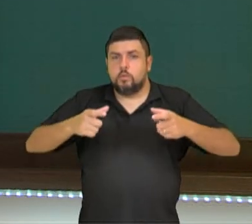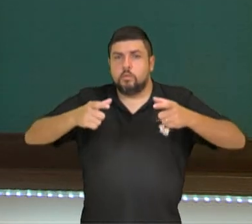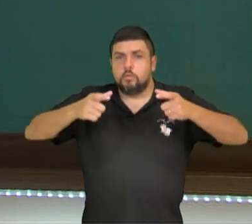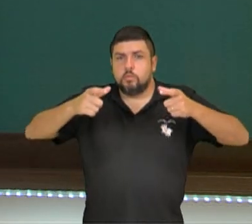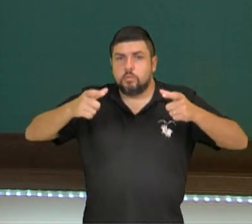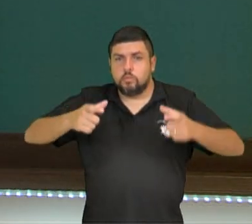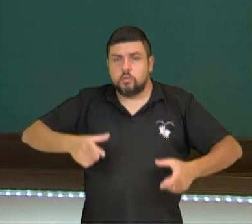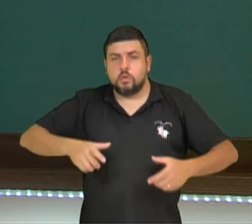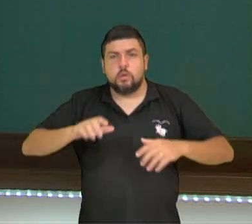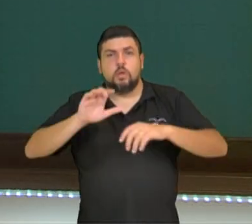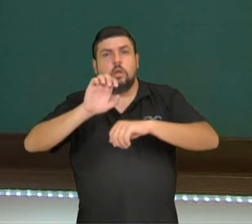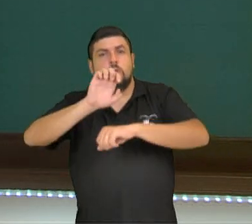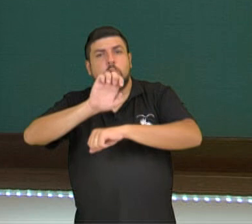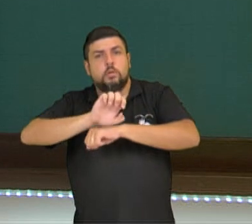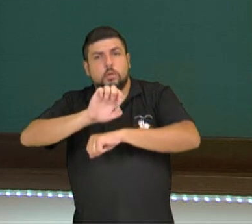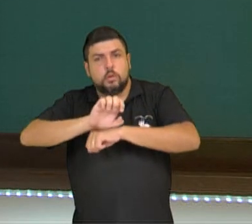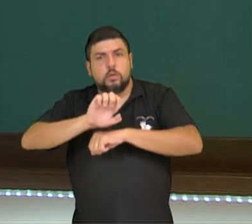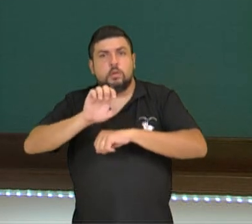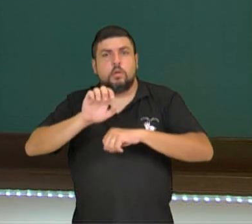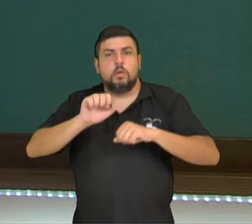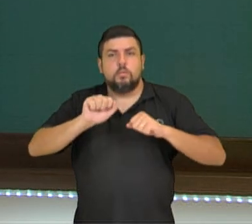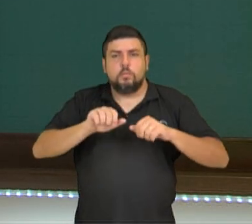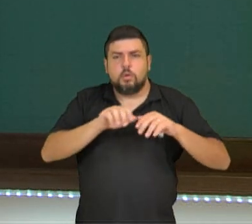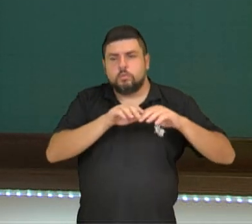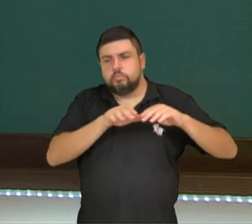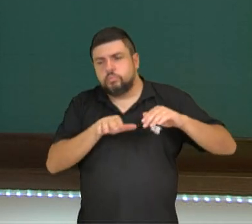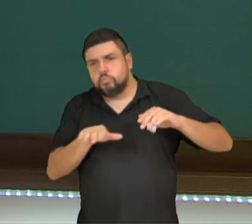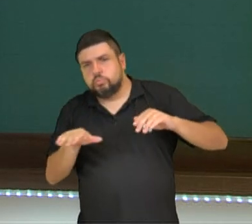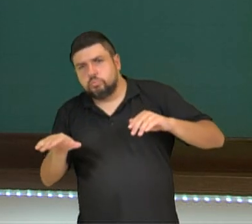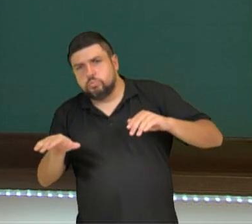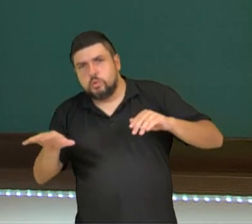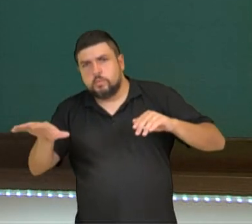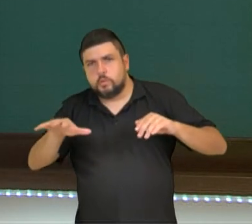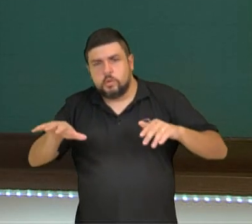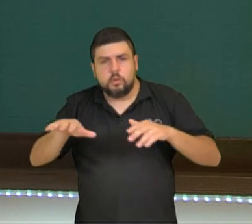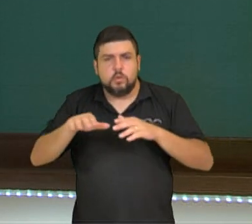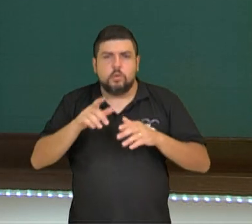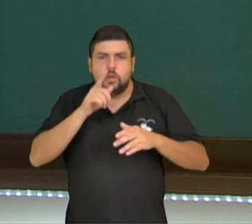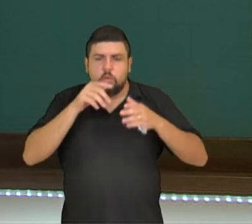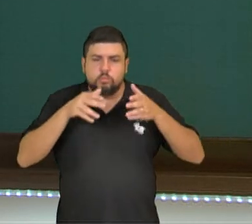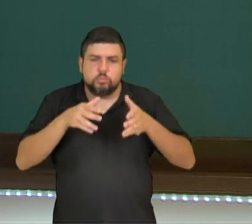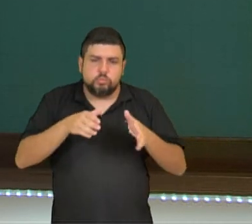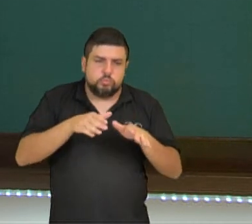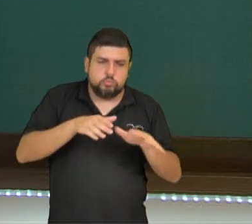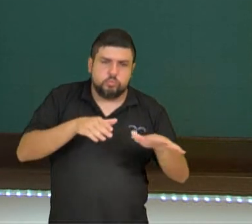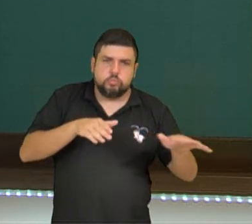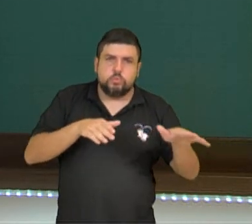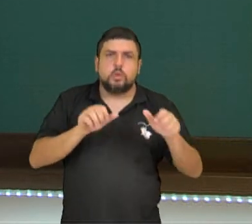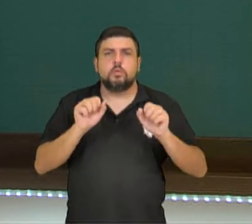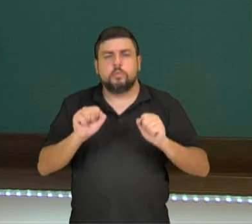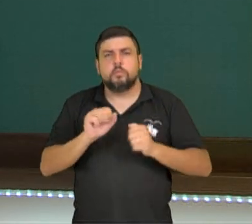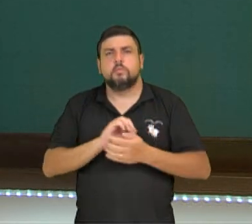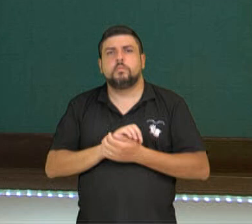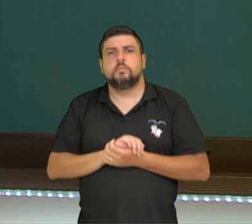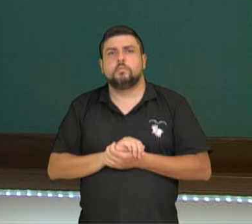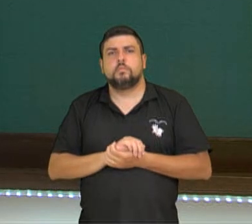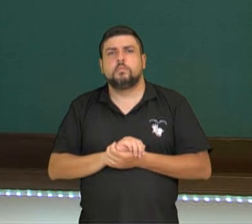um estado, considerando as bacias hidrográficas e os seus divisores de água, né? Os